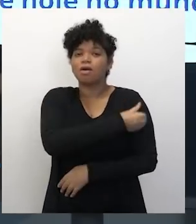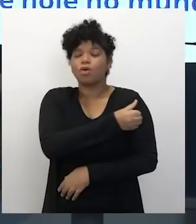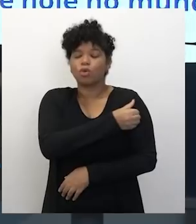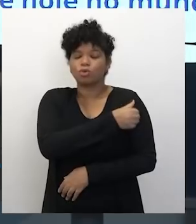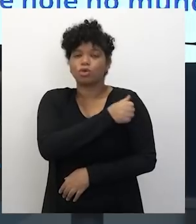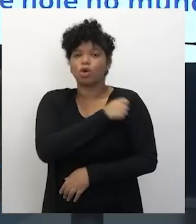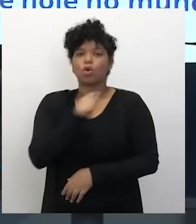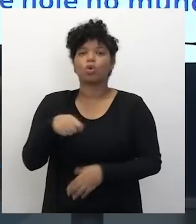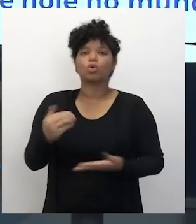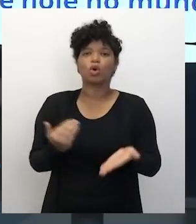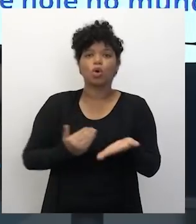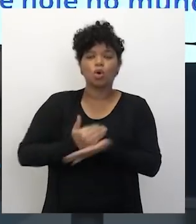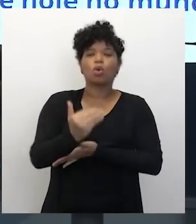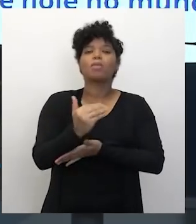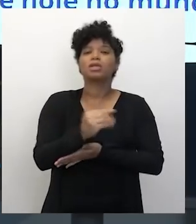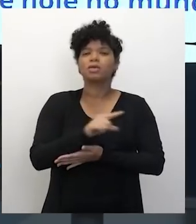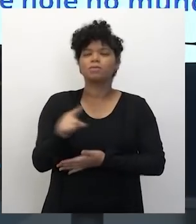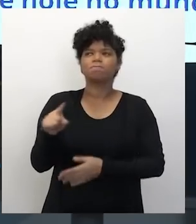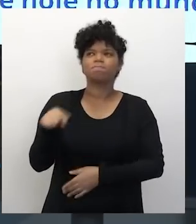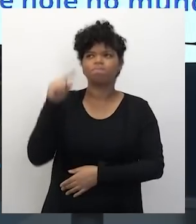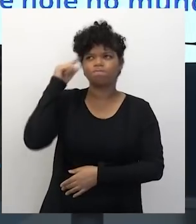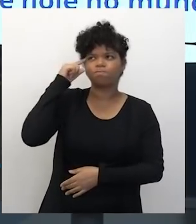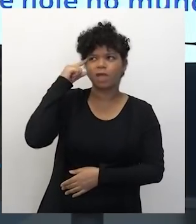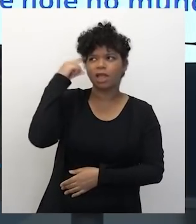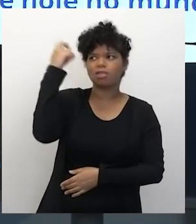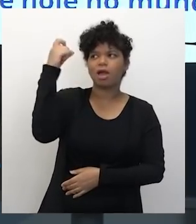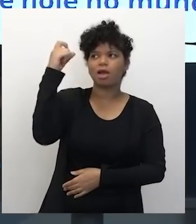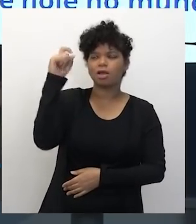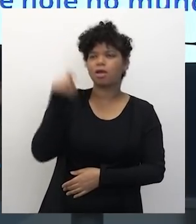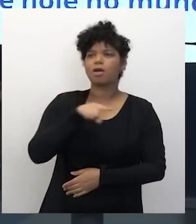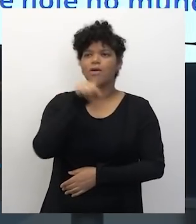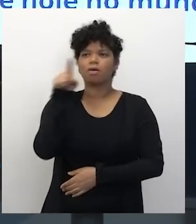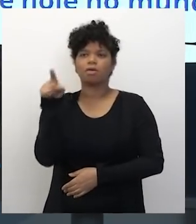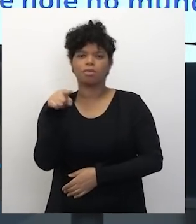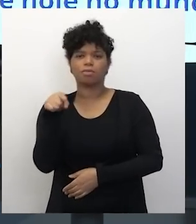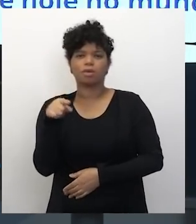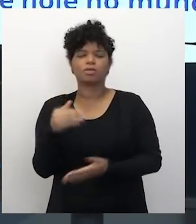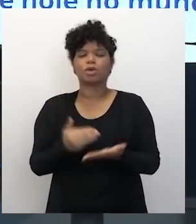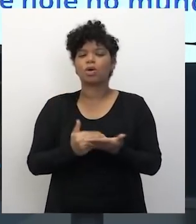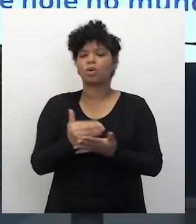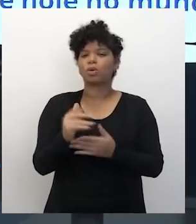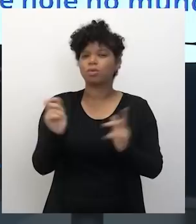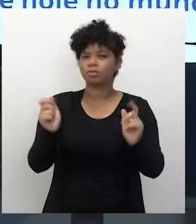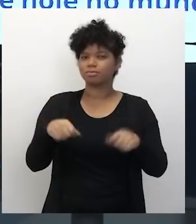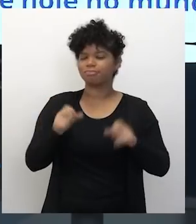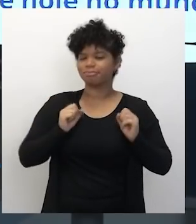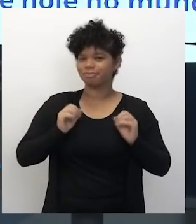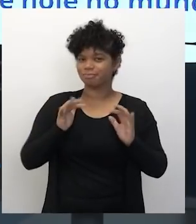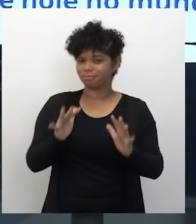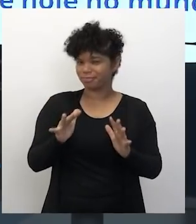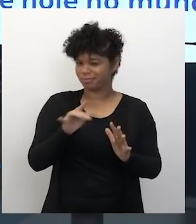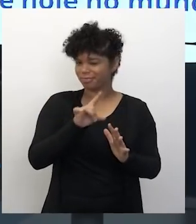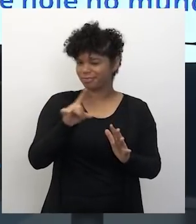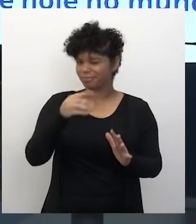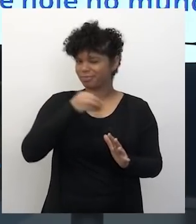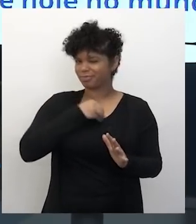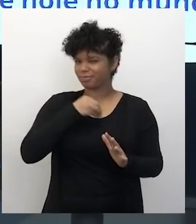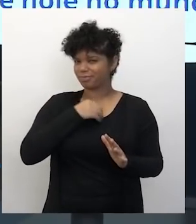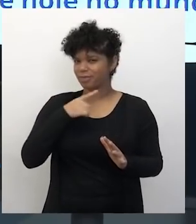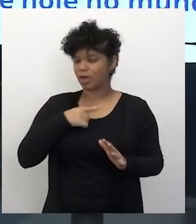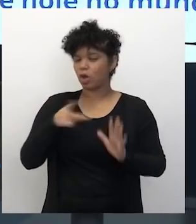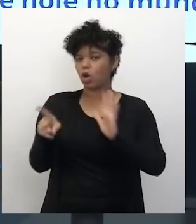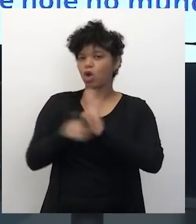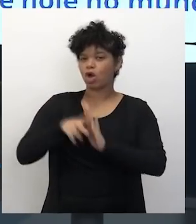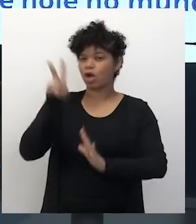já comece a levantar algumas hipóteses, né? Comece aí a utilizar a atitude historiadora de vocês e vão